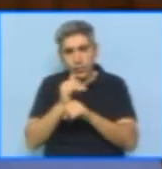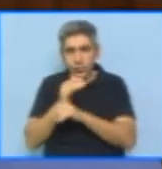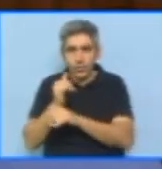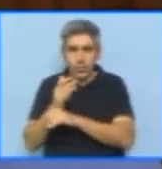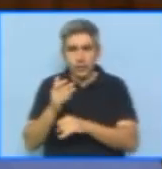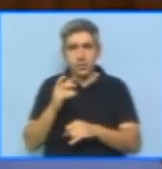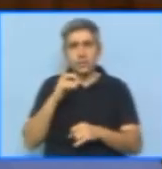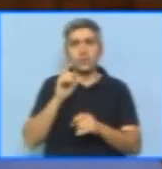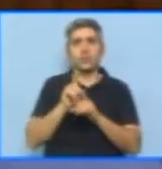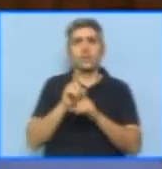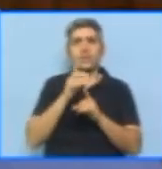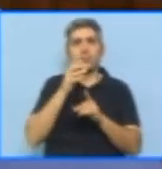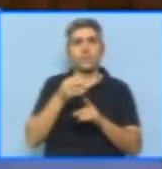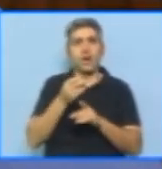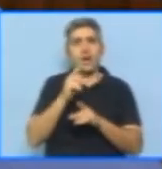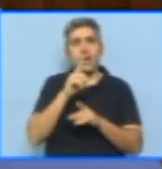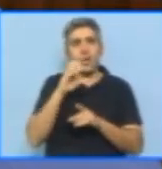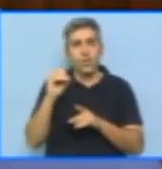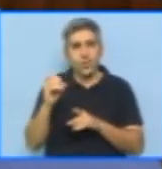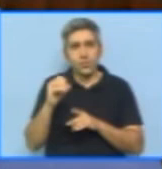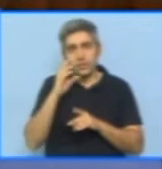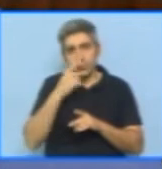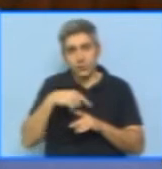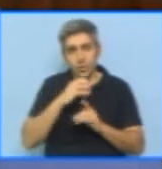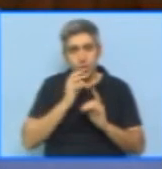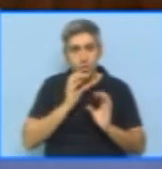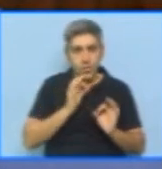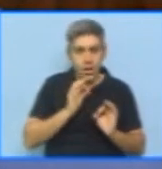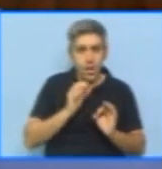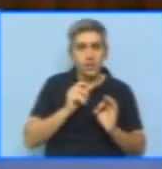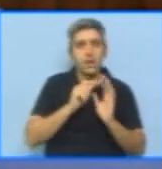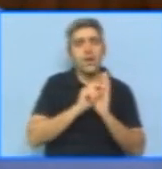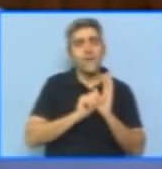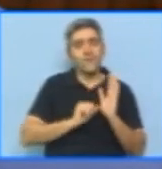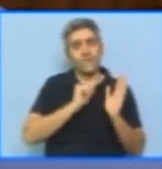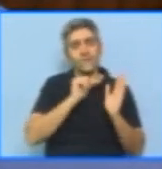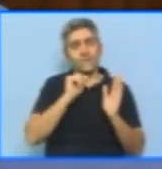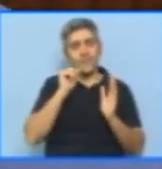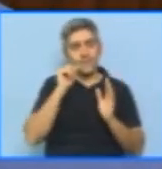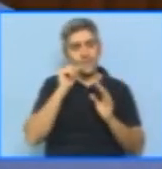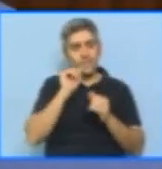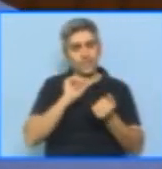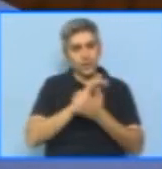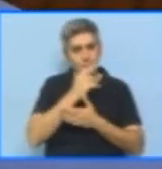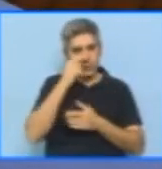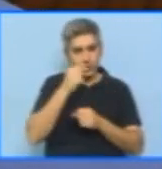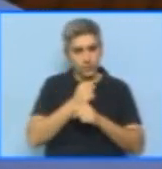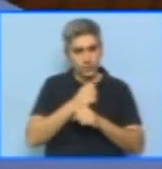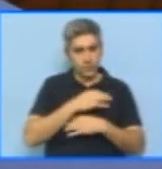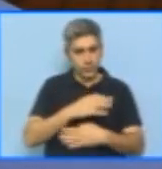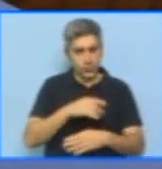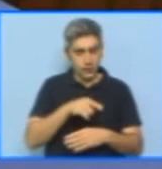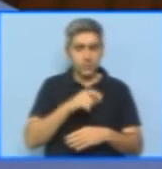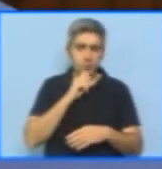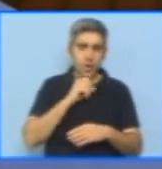E como dizia o Paulo, se formos cuidadosos com a deontologia que existe, eventualmente seremos todos muito mais capazes